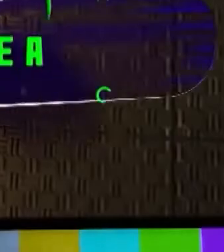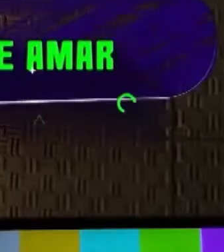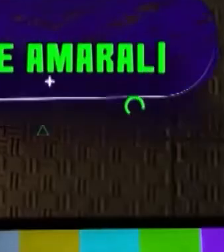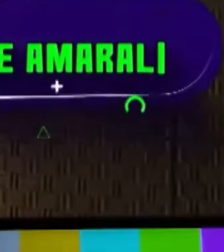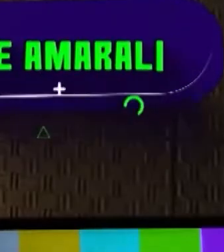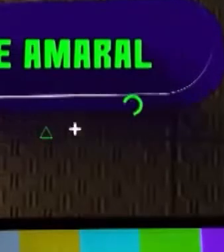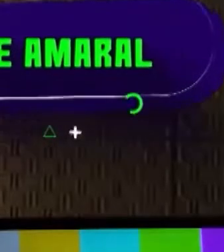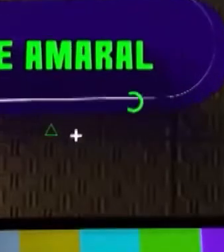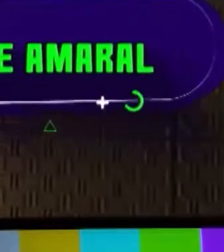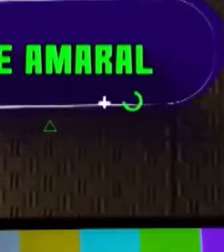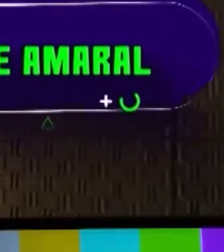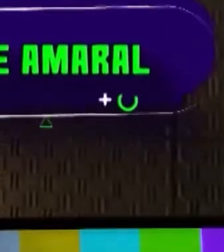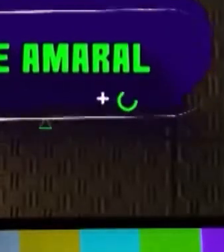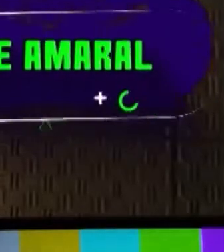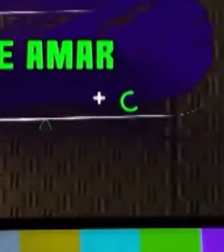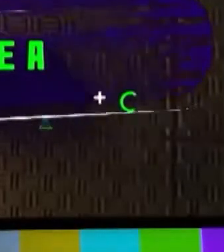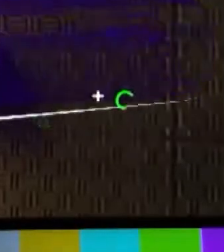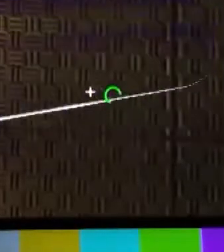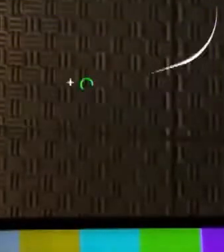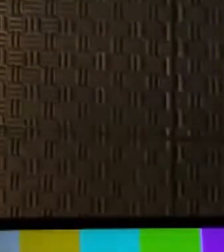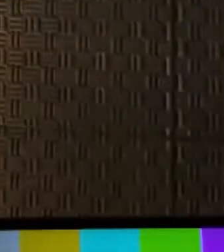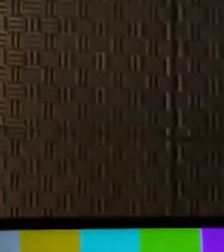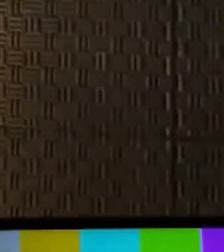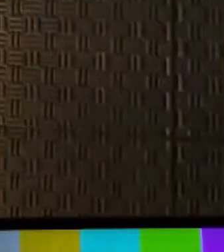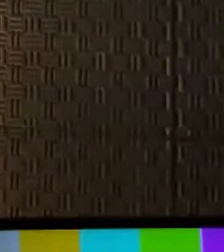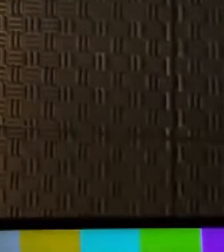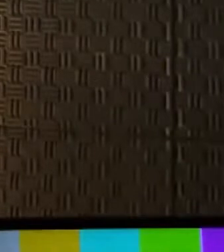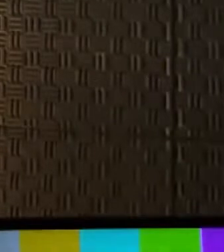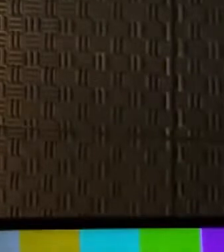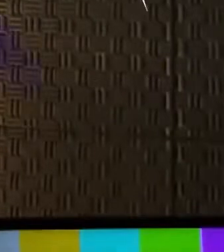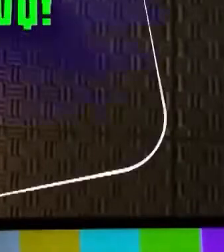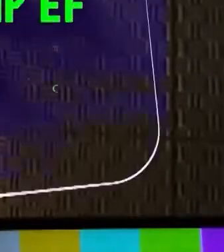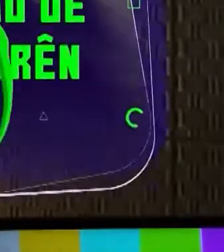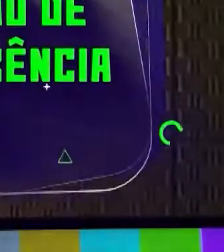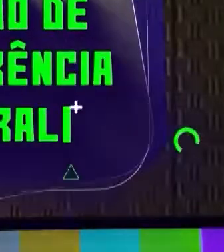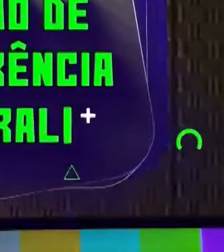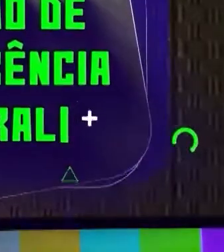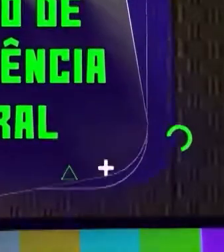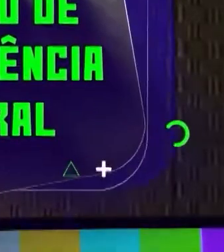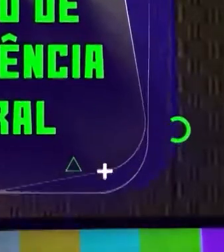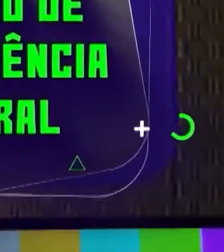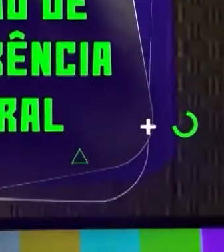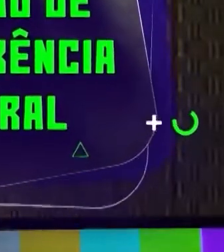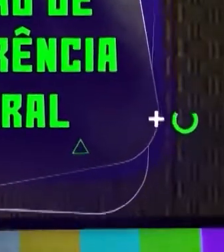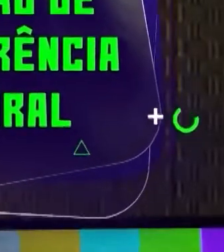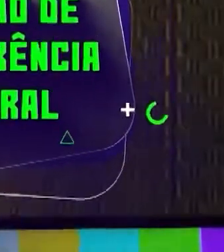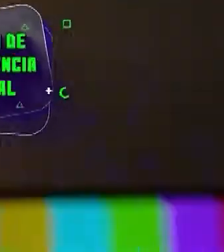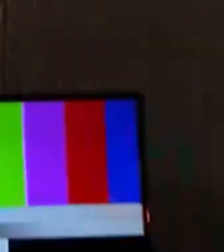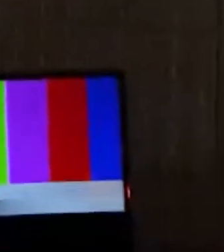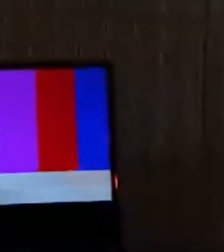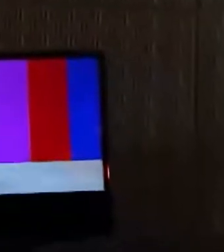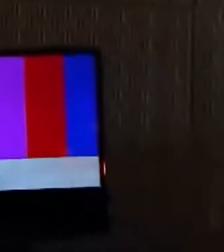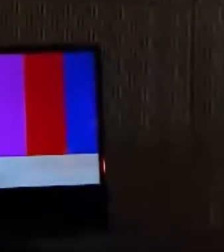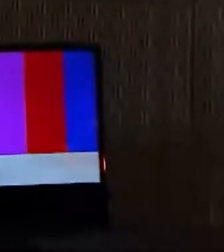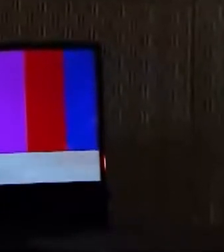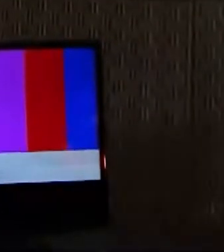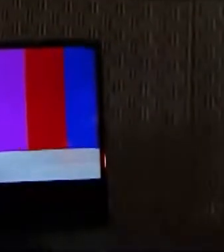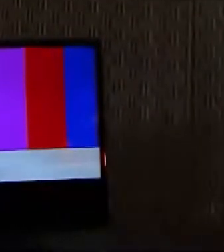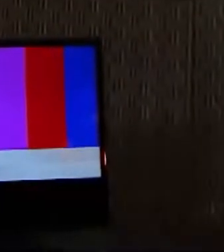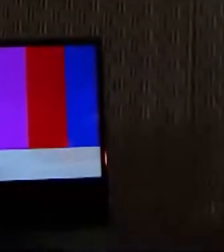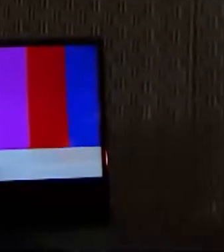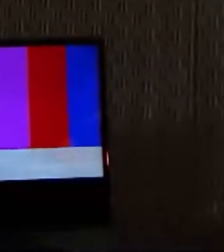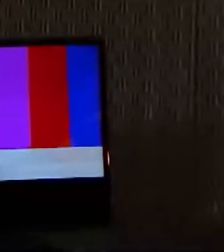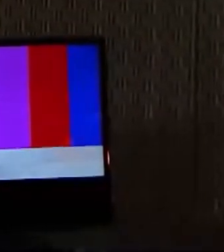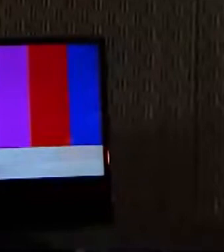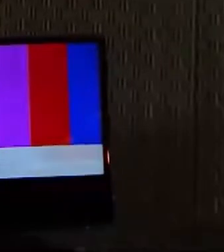Vamos começar pela transparência. No ano passado, o TSE criou a Comissão de Transparência Eleitoral, que tem gente de tudo